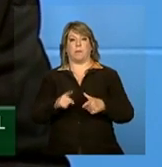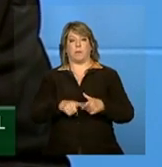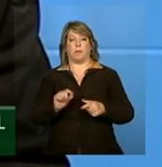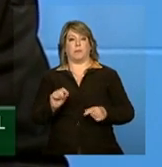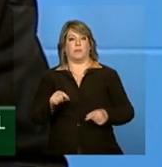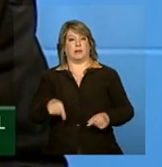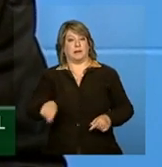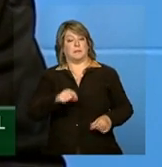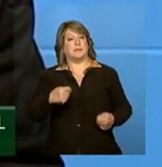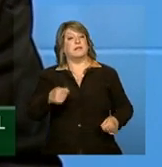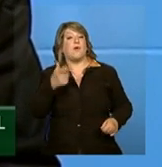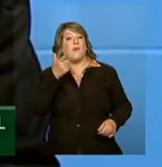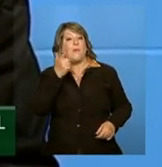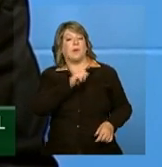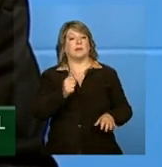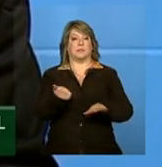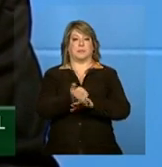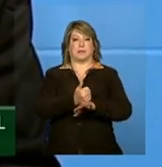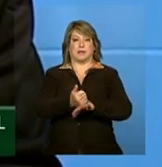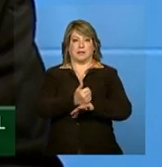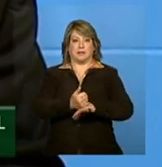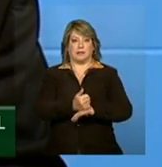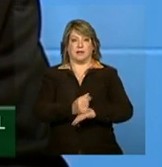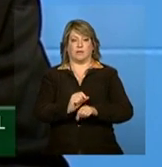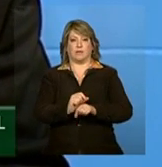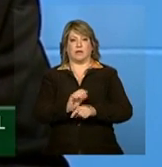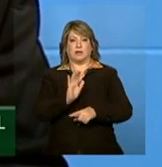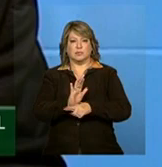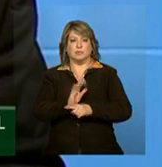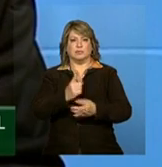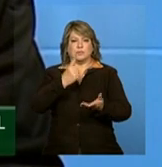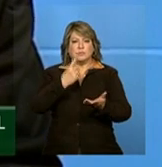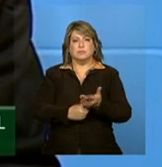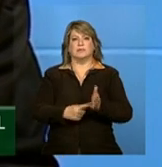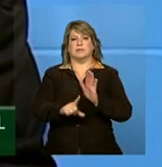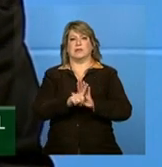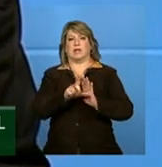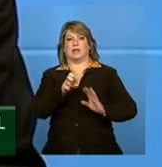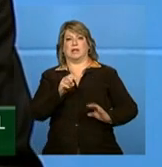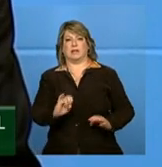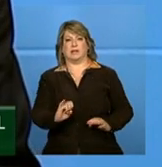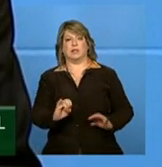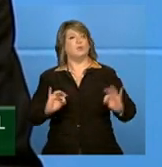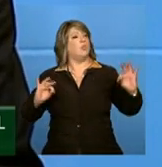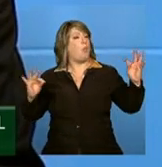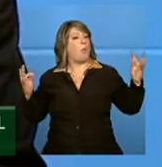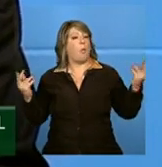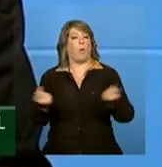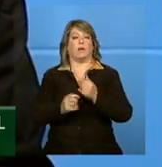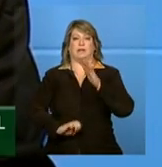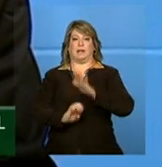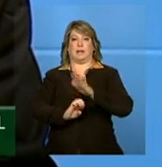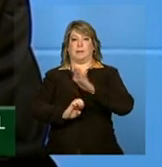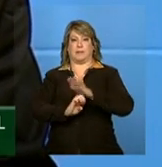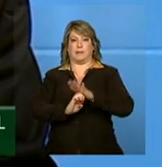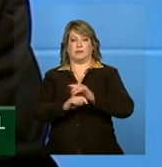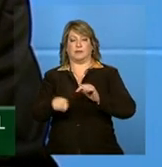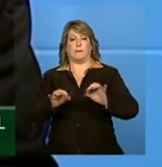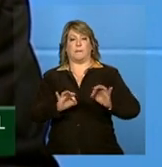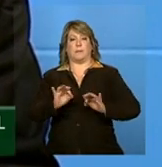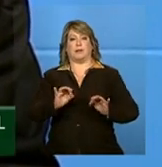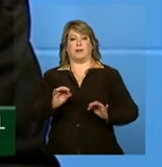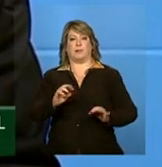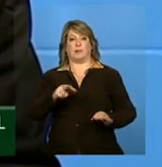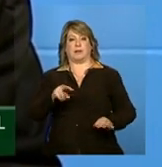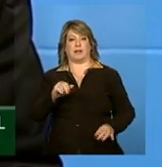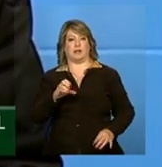para conseguir melhoras sociais sustentáveis e para velar pelo cumprimento da legislação por parte de todas as empresas do plano nacional,